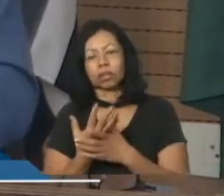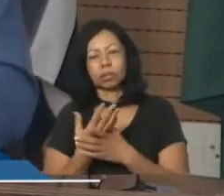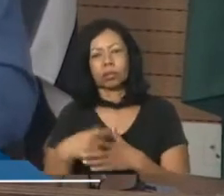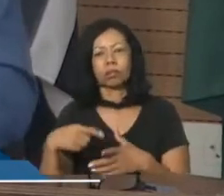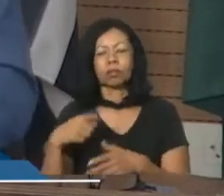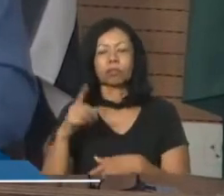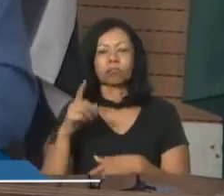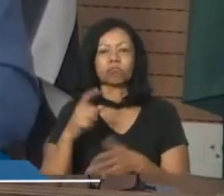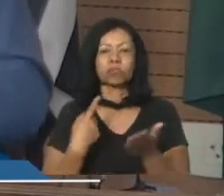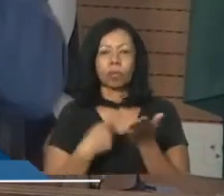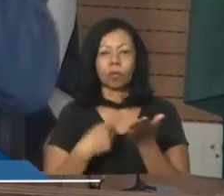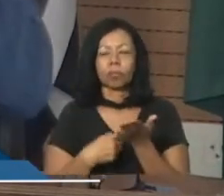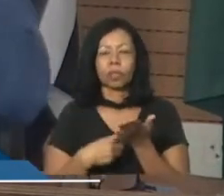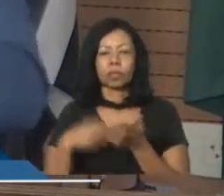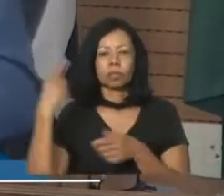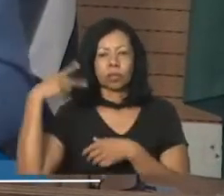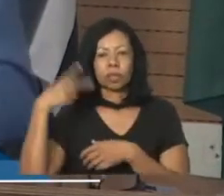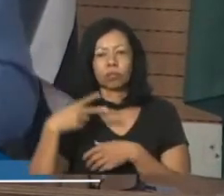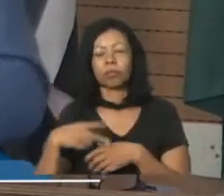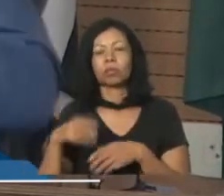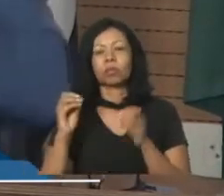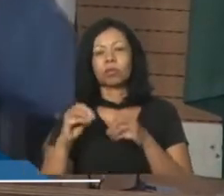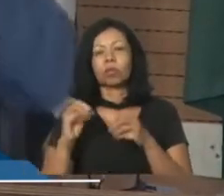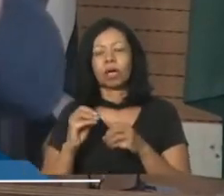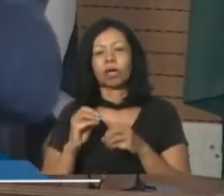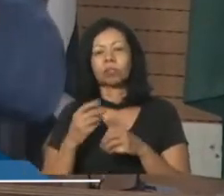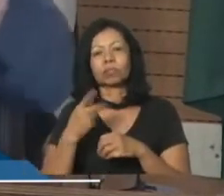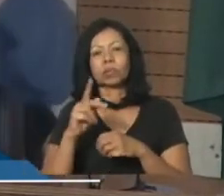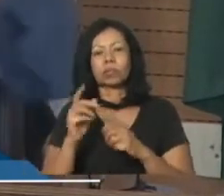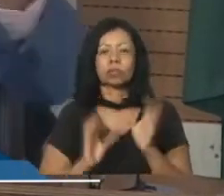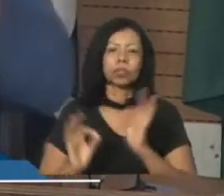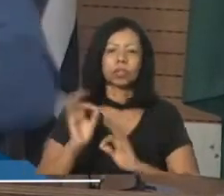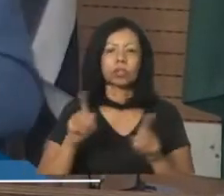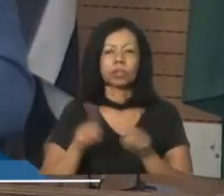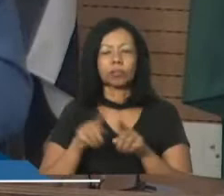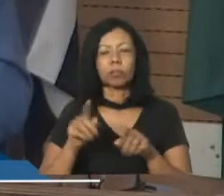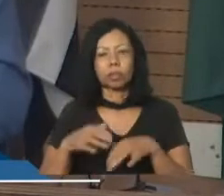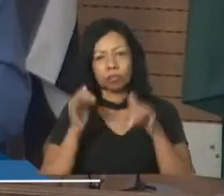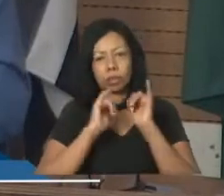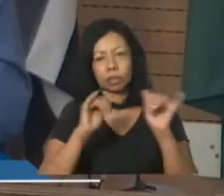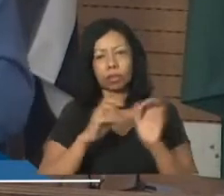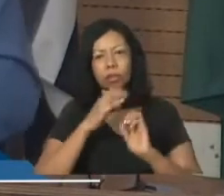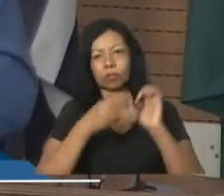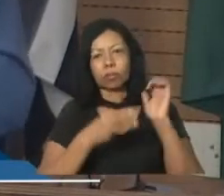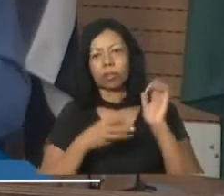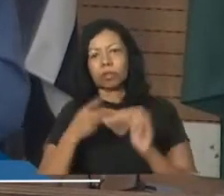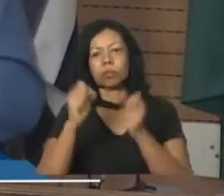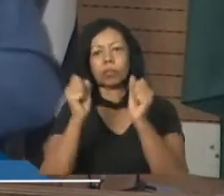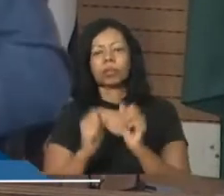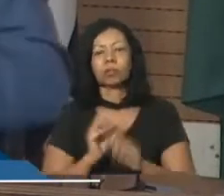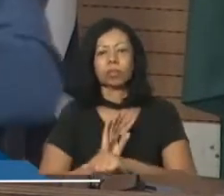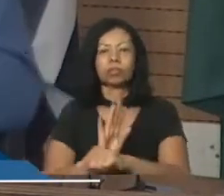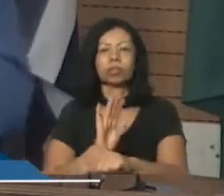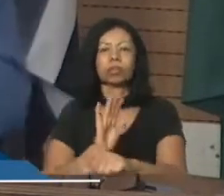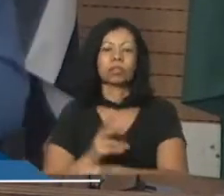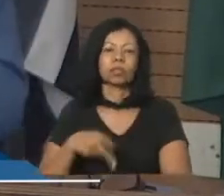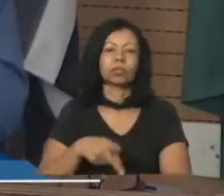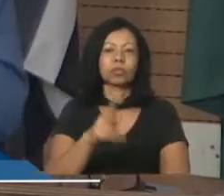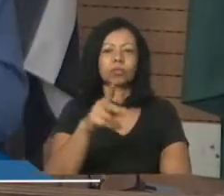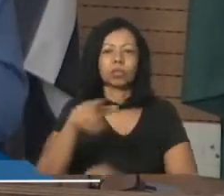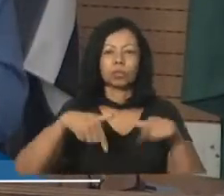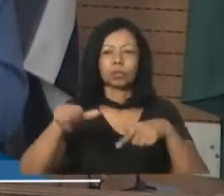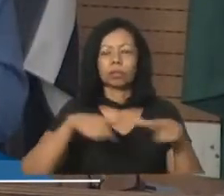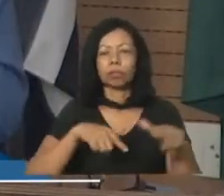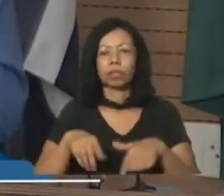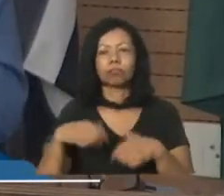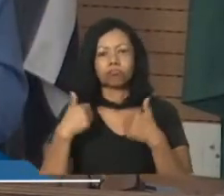estar encaminhando em cima dos seus projetos, também destinarei emendas impositivas que possam ajudá-los a dar continuidade a esse